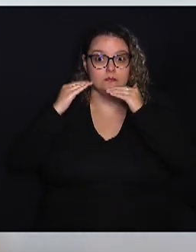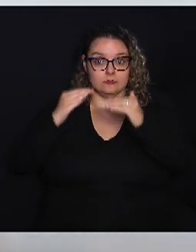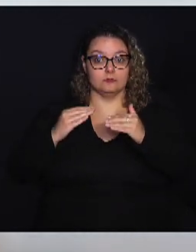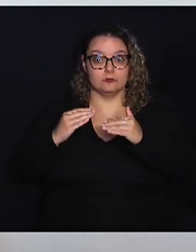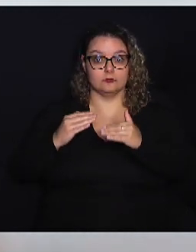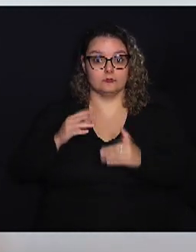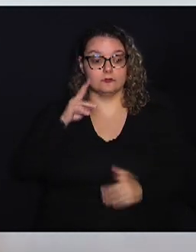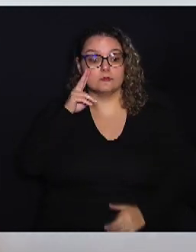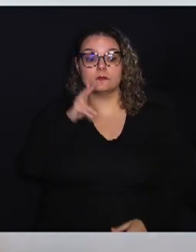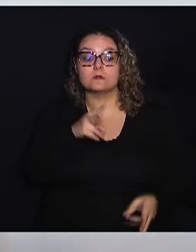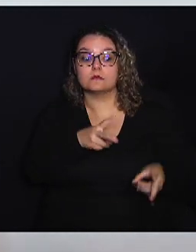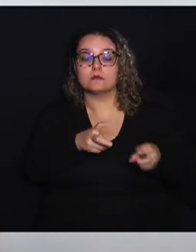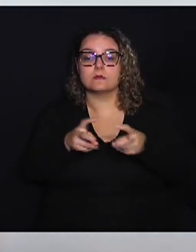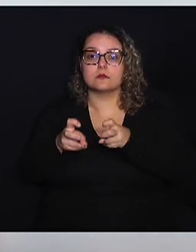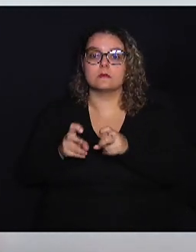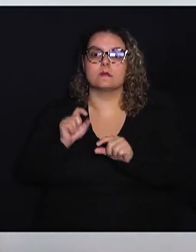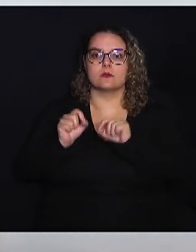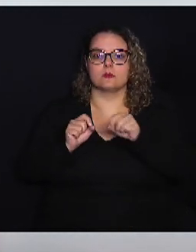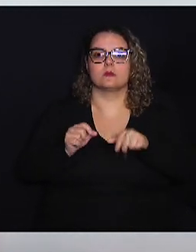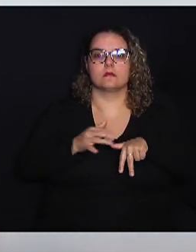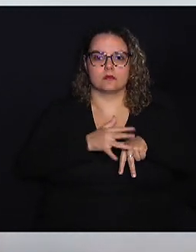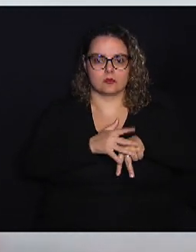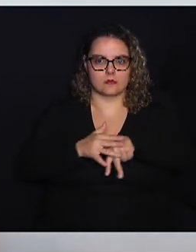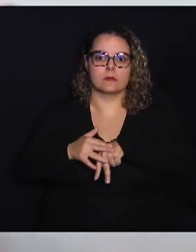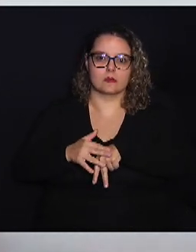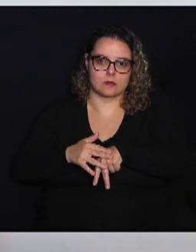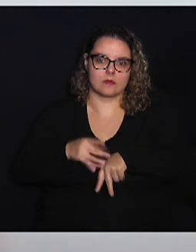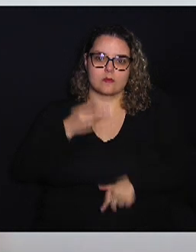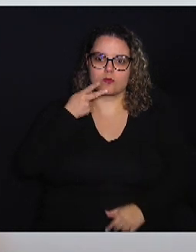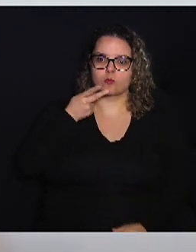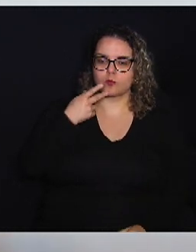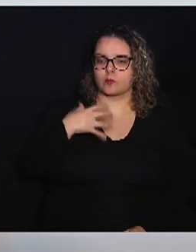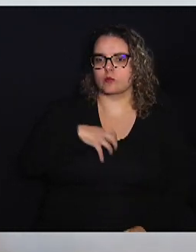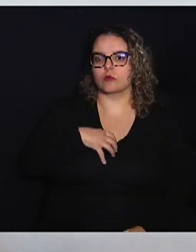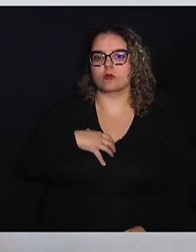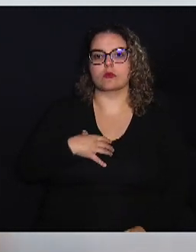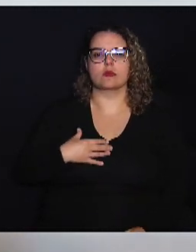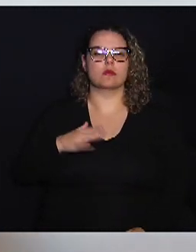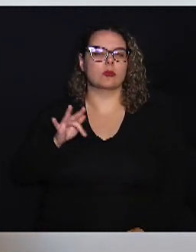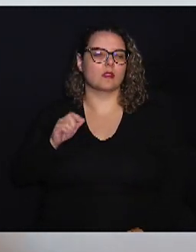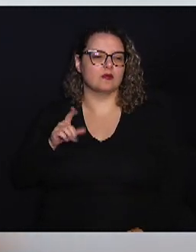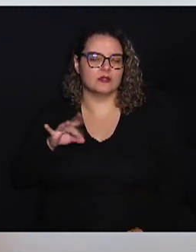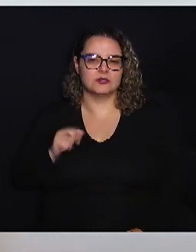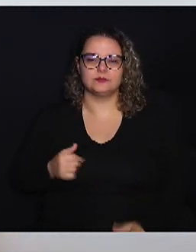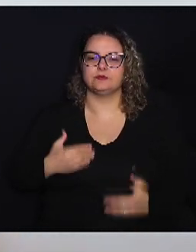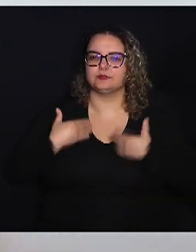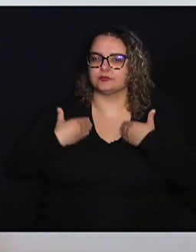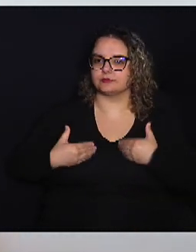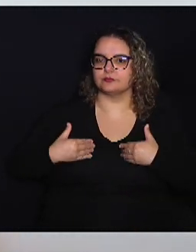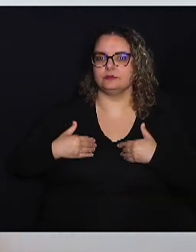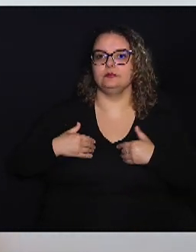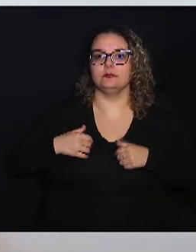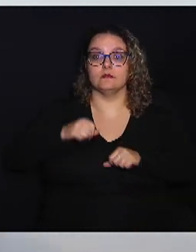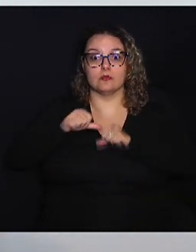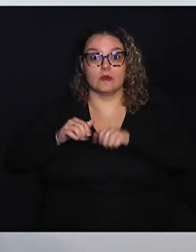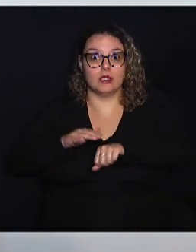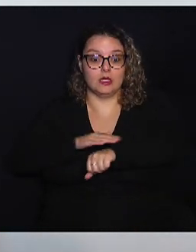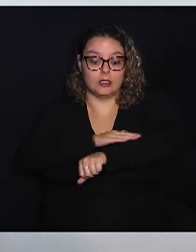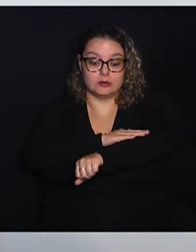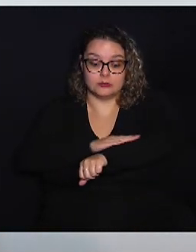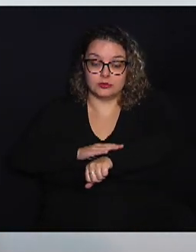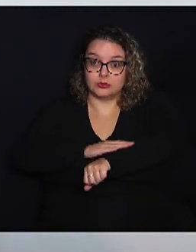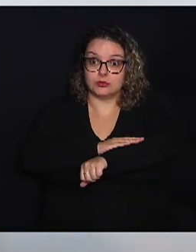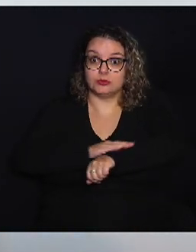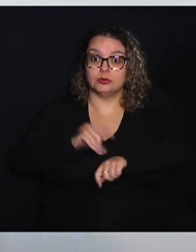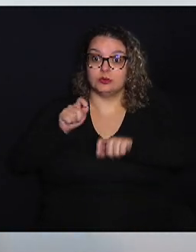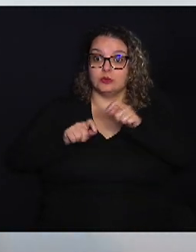justamente a gente observar o que o paciente relata de sintoma. Então, muita fadiga, muito cansaço, alteração de pele, pessoas